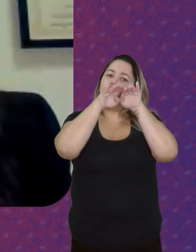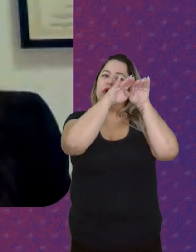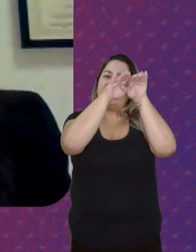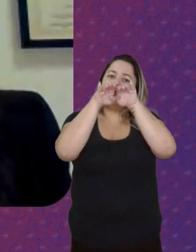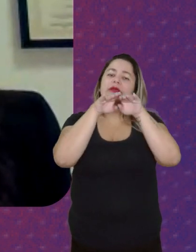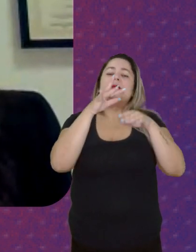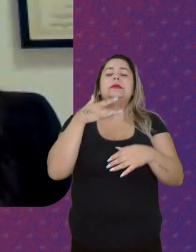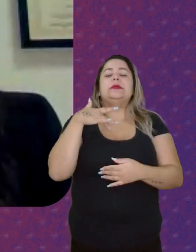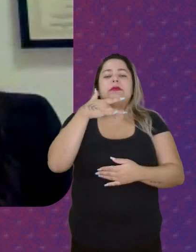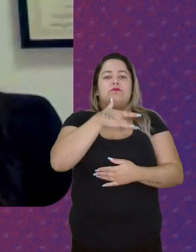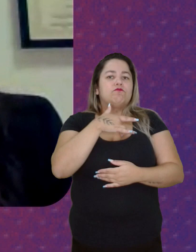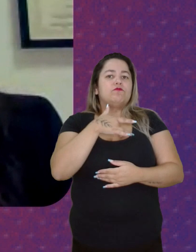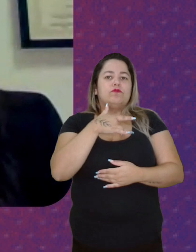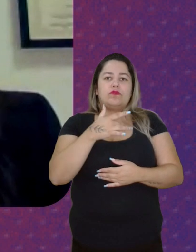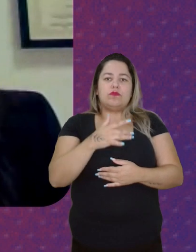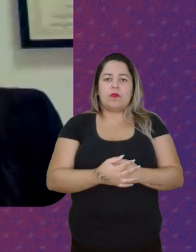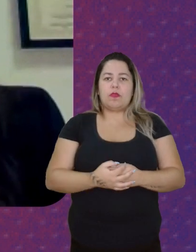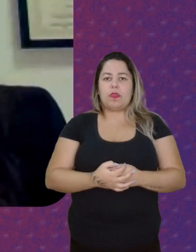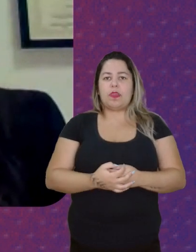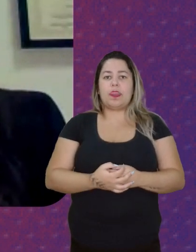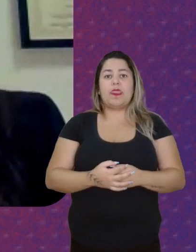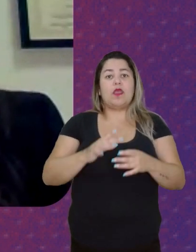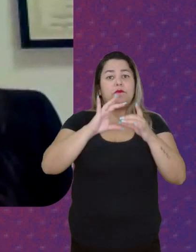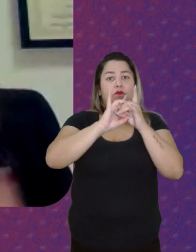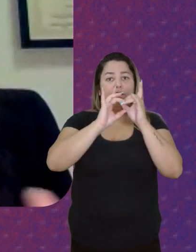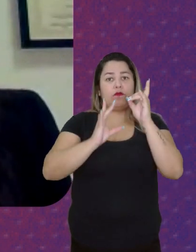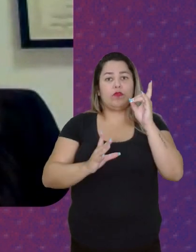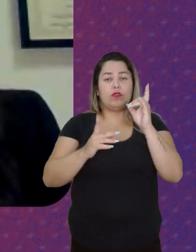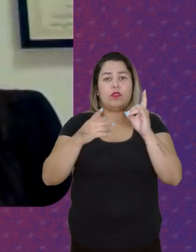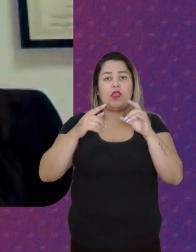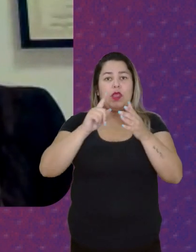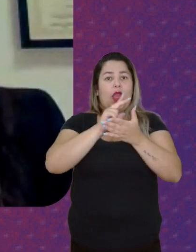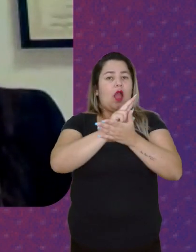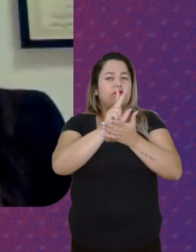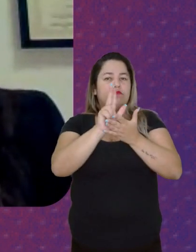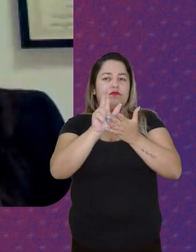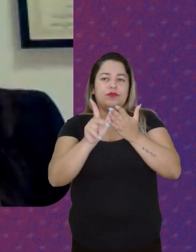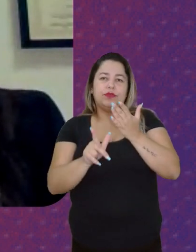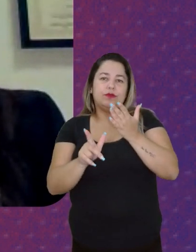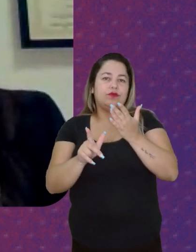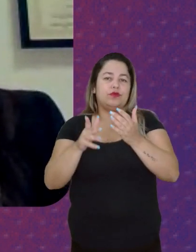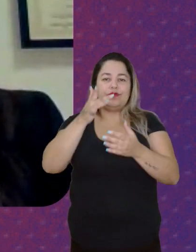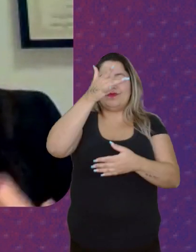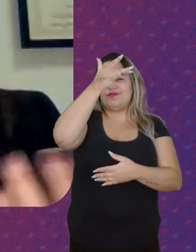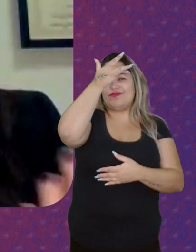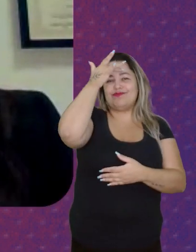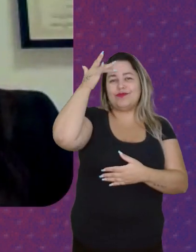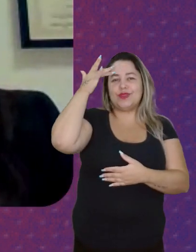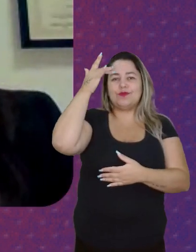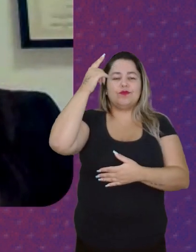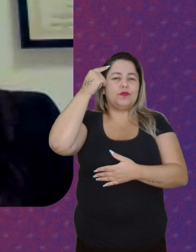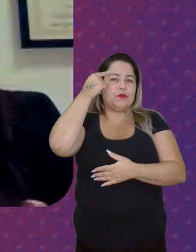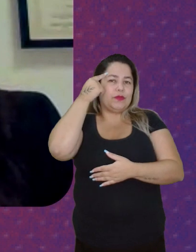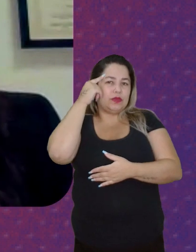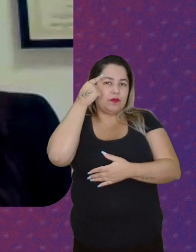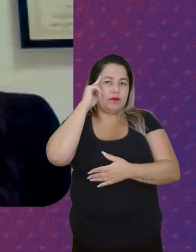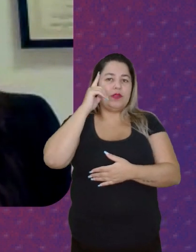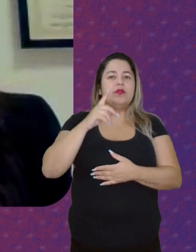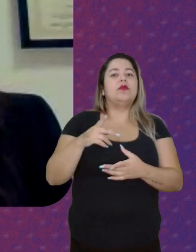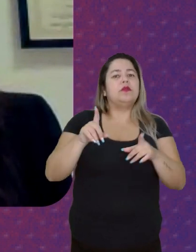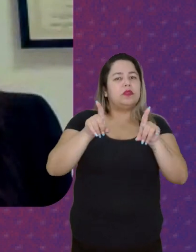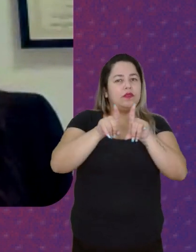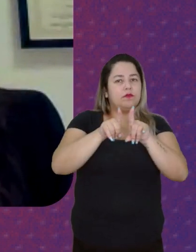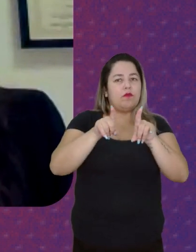mais saudável, né? Uma democracia em que essa diversidade de pessoas e de pensamentos e de